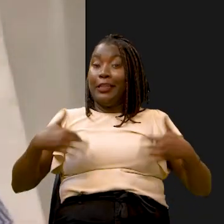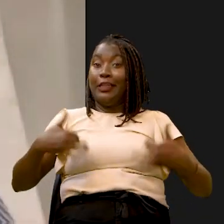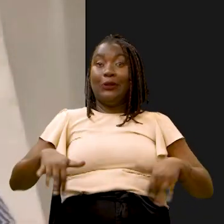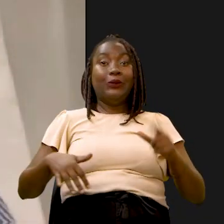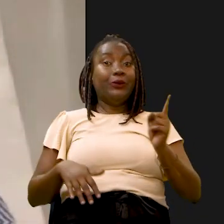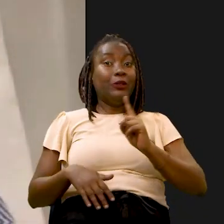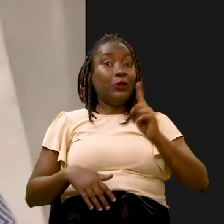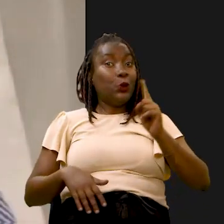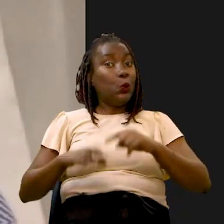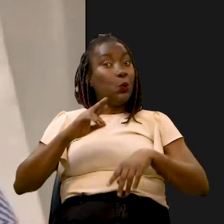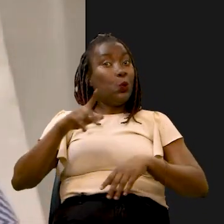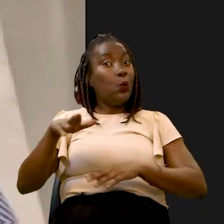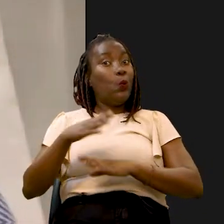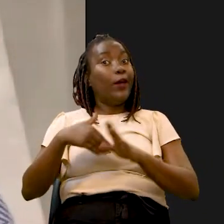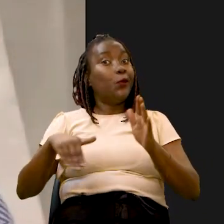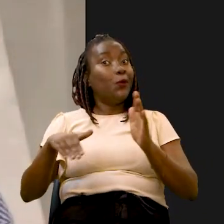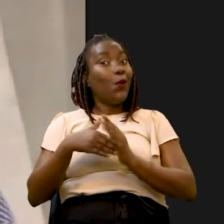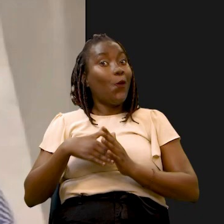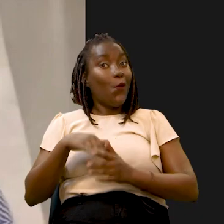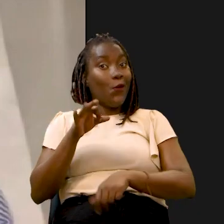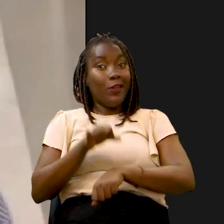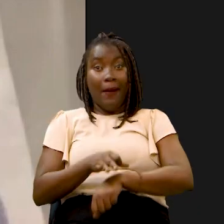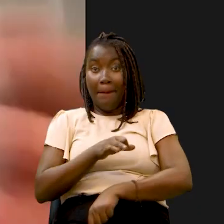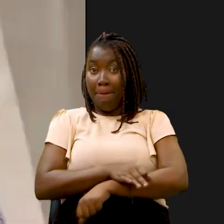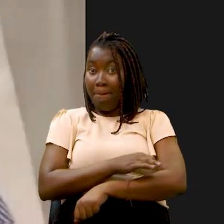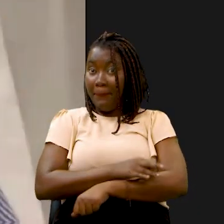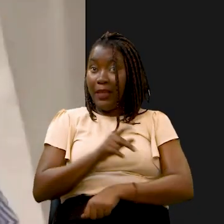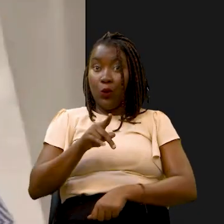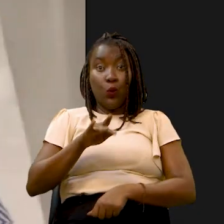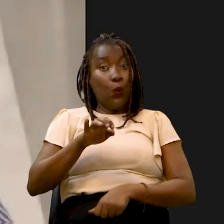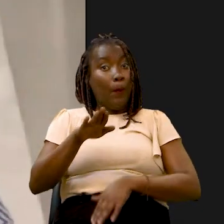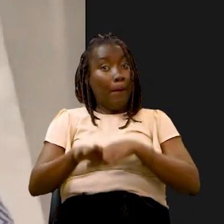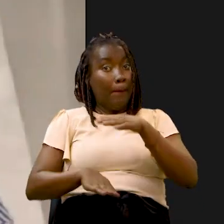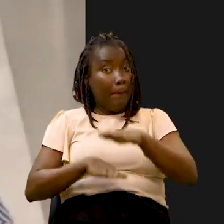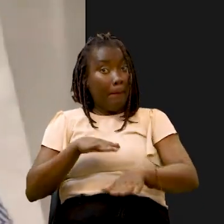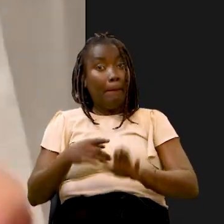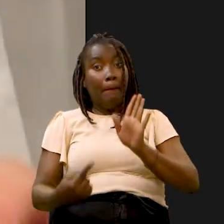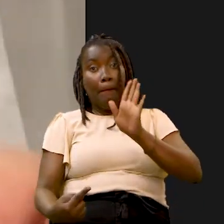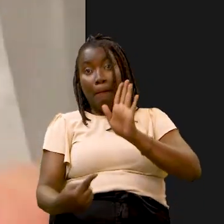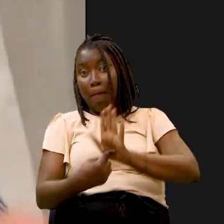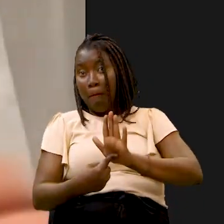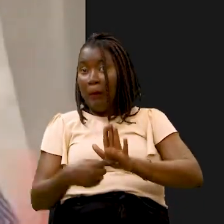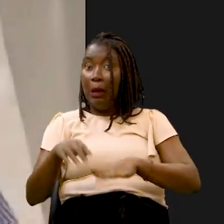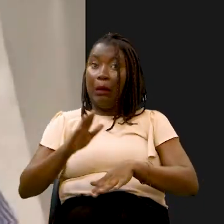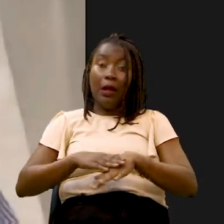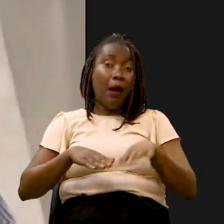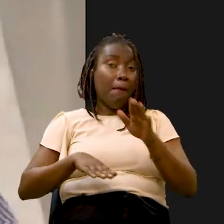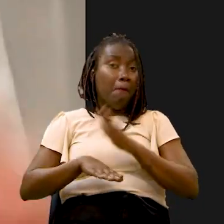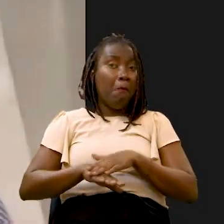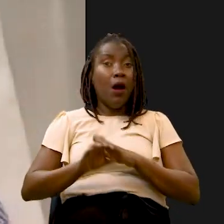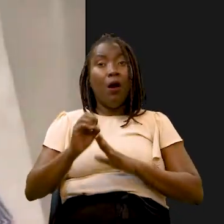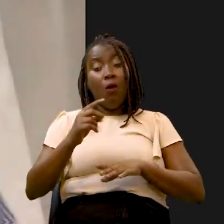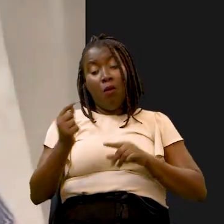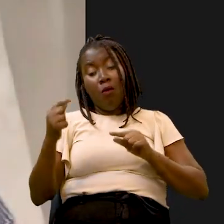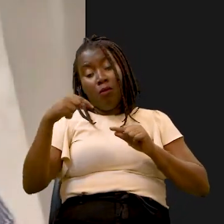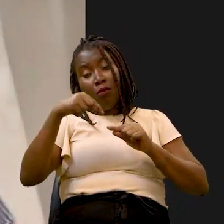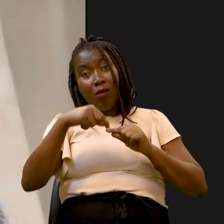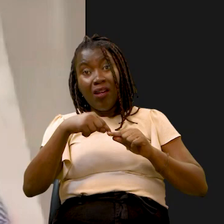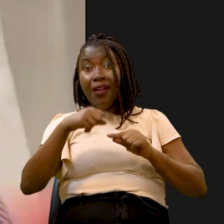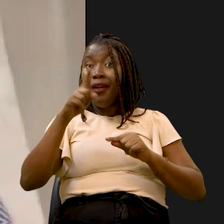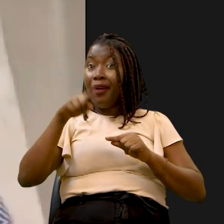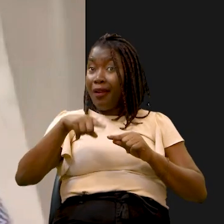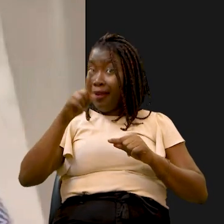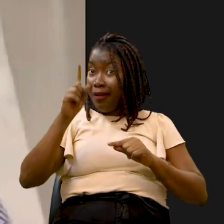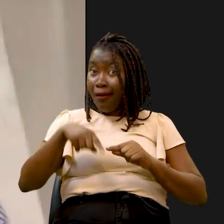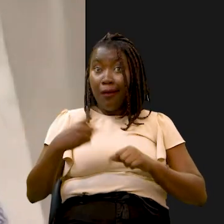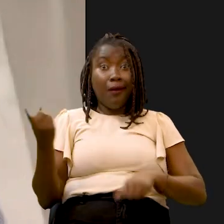não gerar pânico, né, que não é toda a pinta do pé, ou na planta do pé, ou na palma da mão,